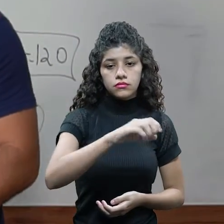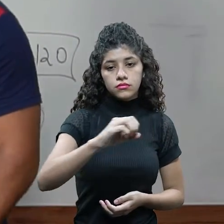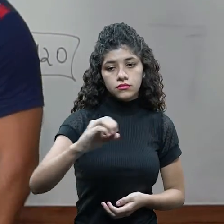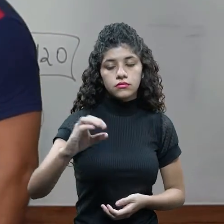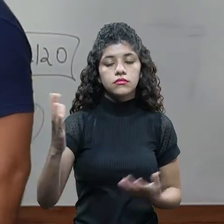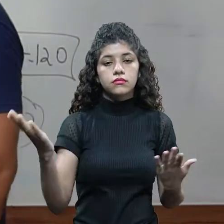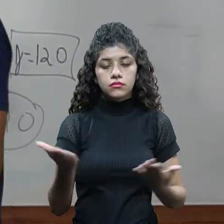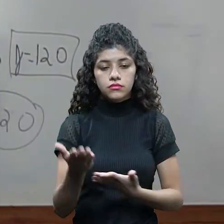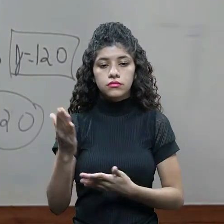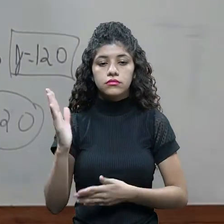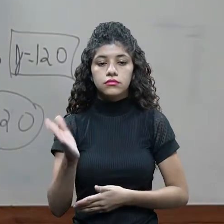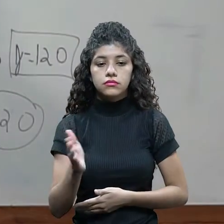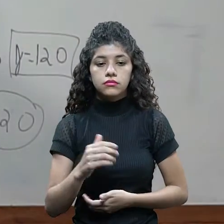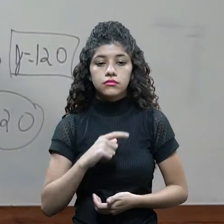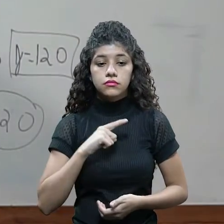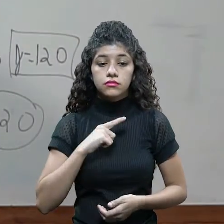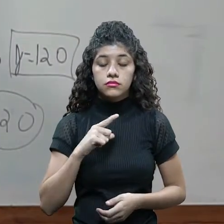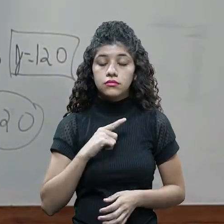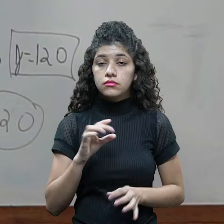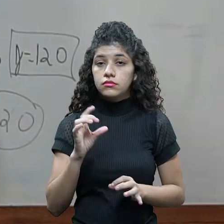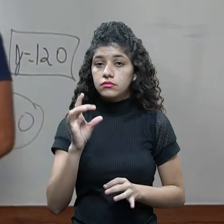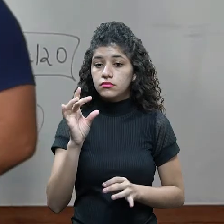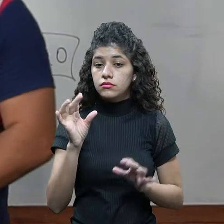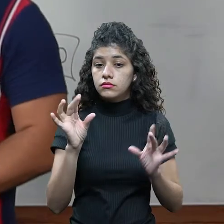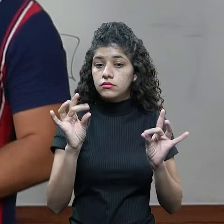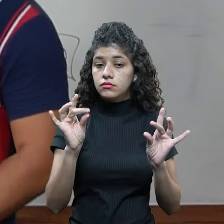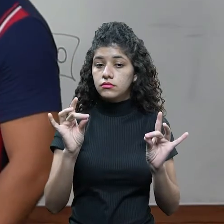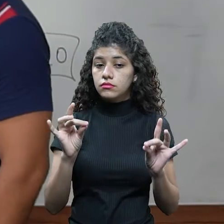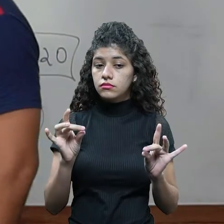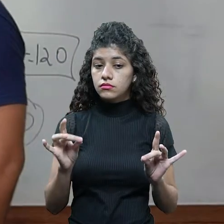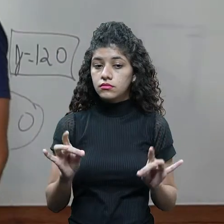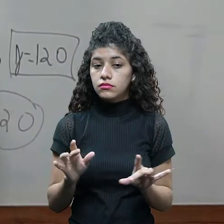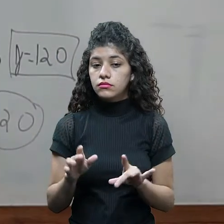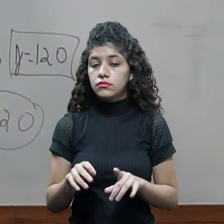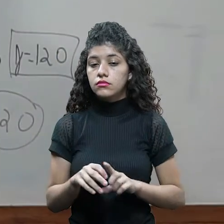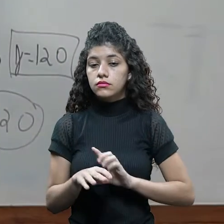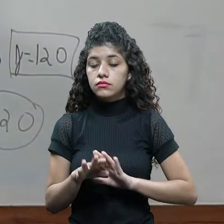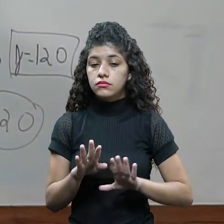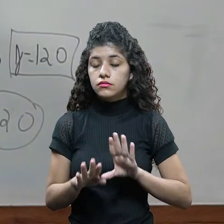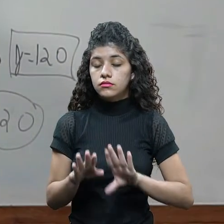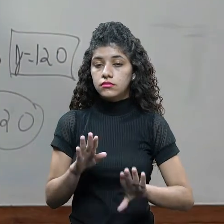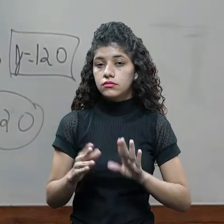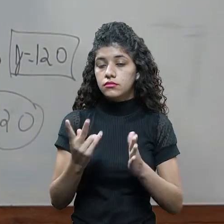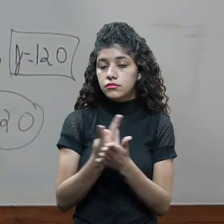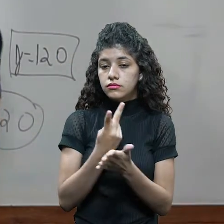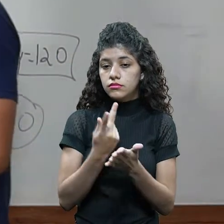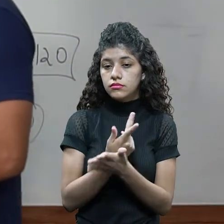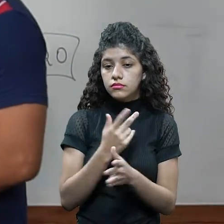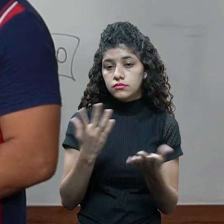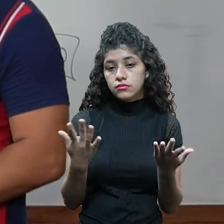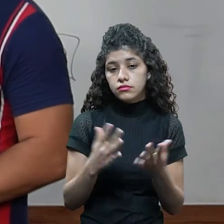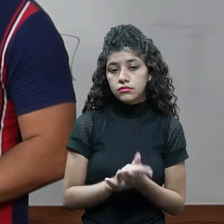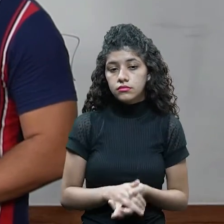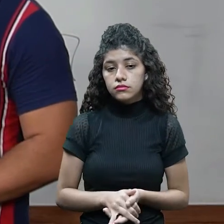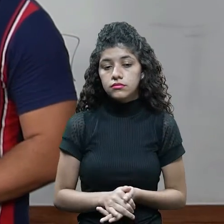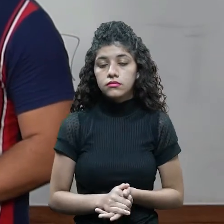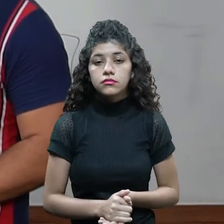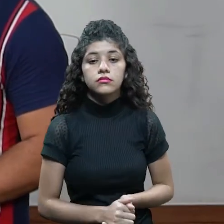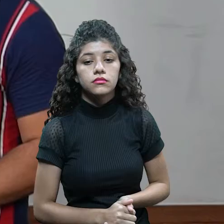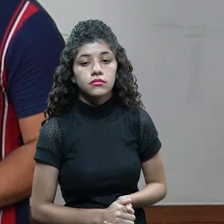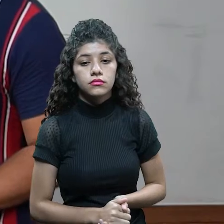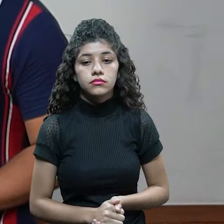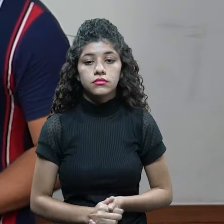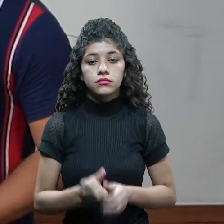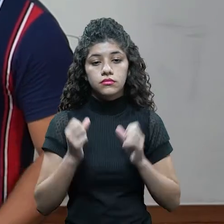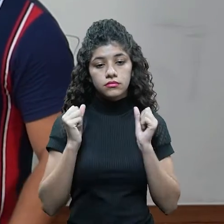como denominador. Só que bem aqui eu tenho um detalhe. Só que muita gente se atrapalha. Eu trouxe uma outra fração, 6 sobre 10, 6